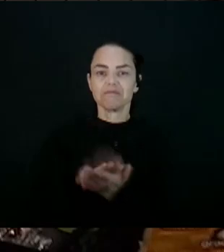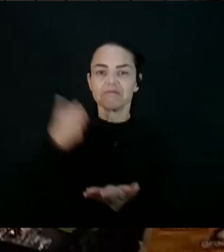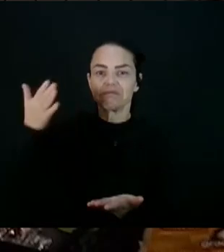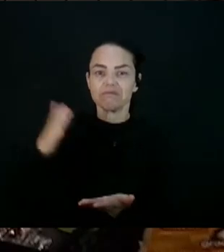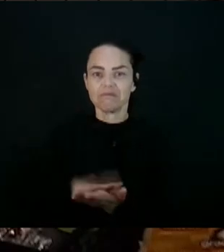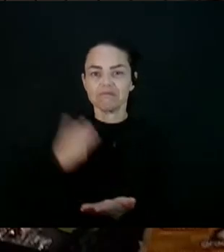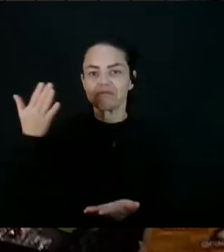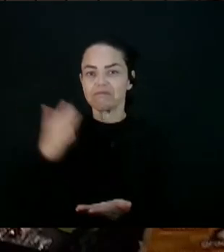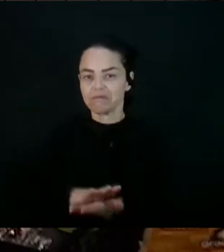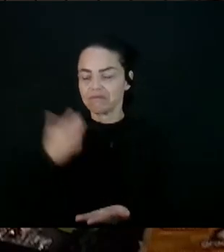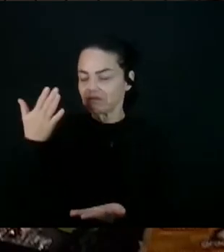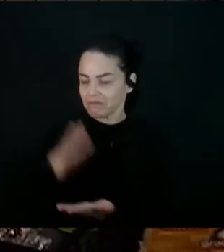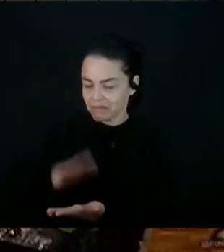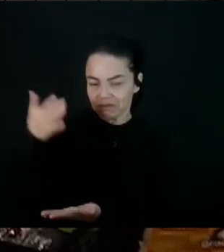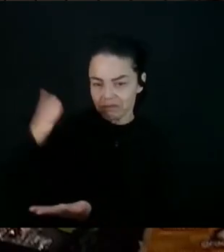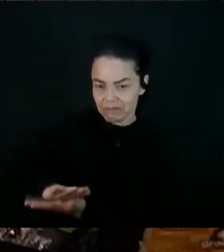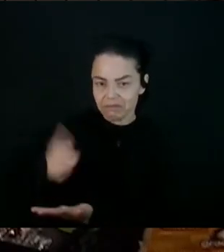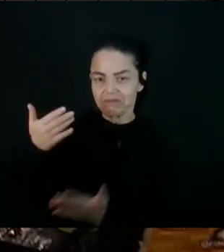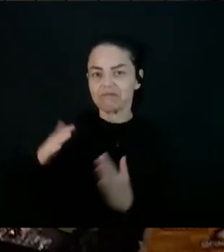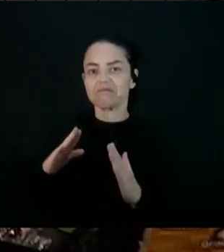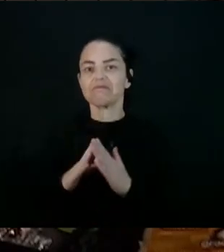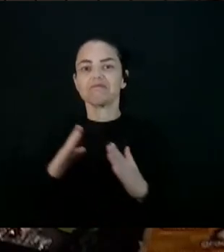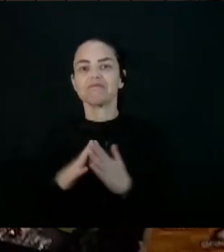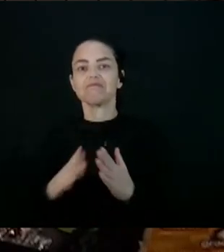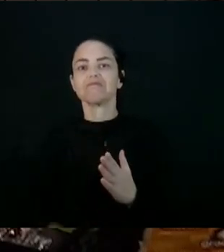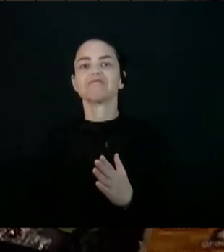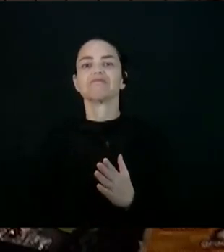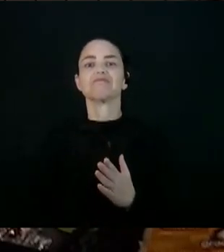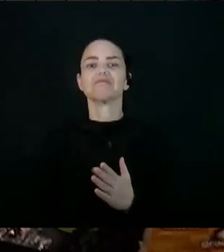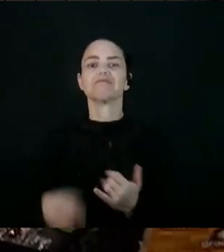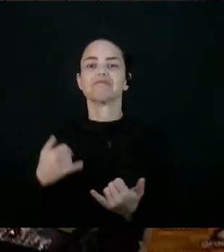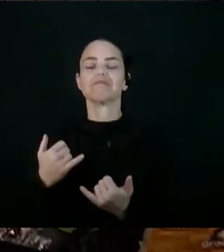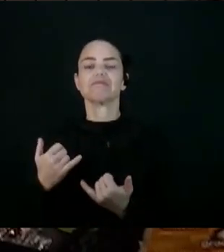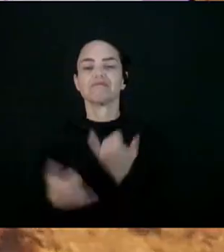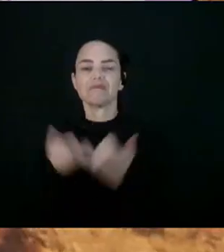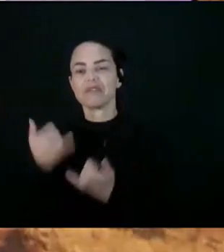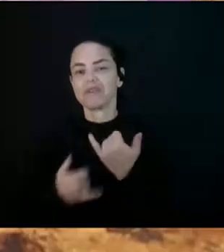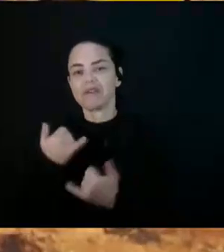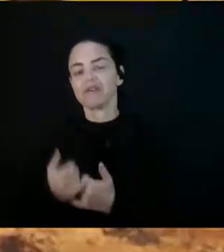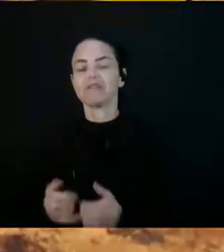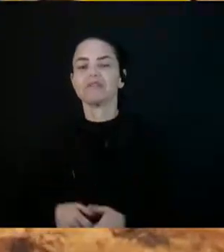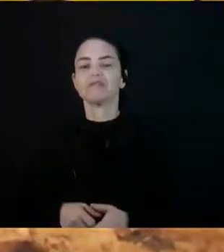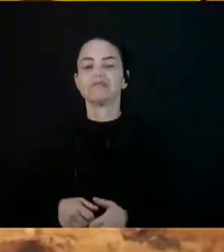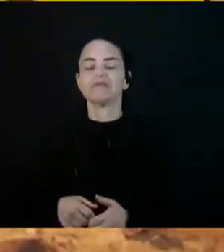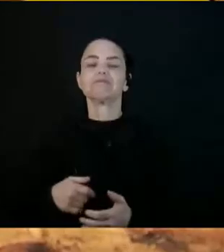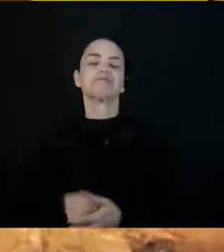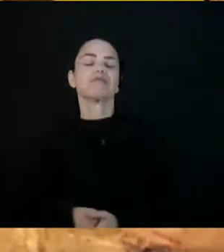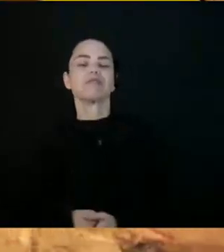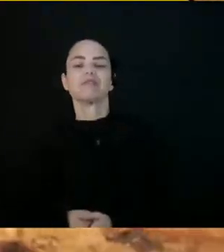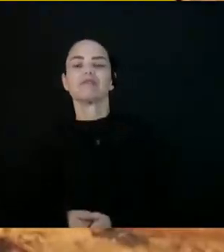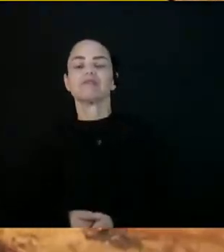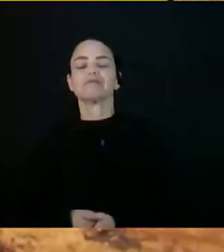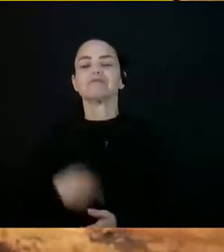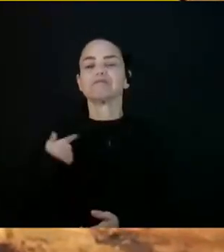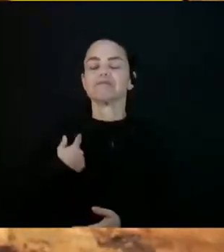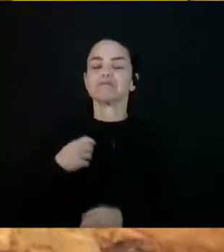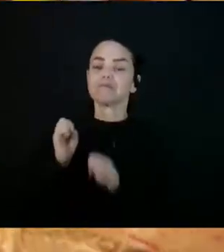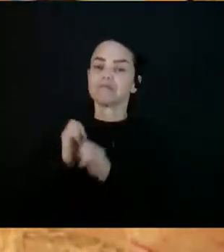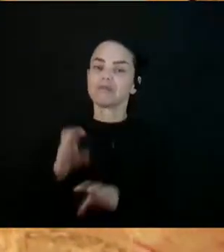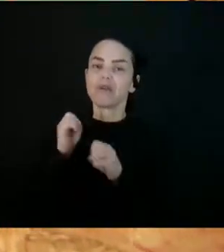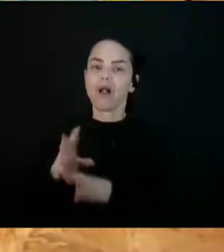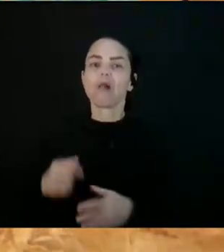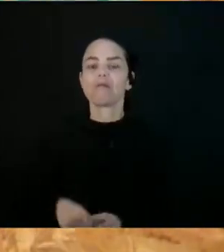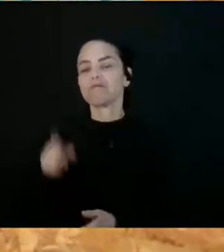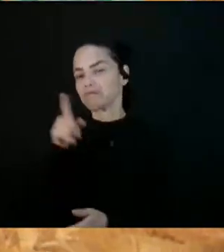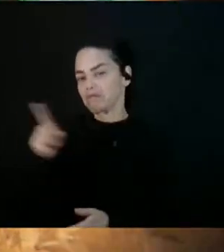bafo em casa, distrai um pouco no celular. Educadores destacam que os álbuns podem